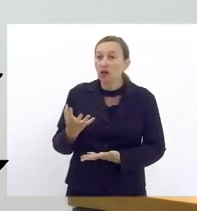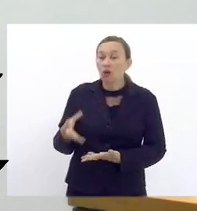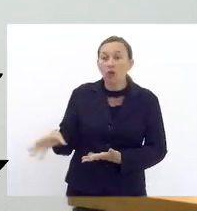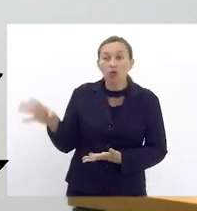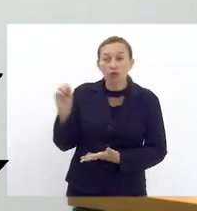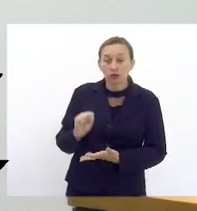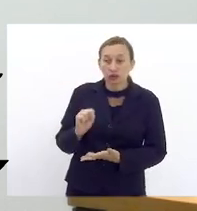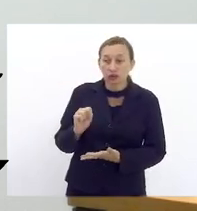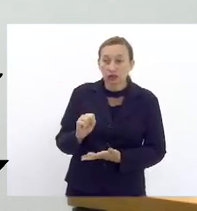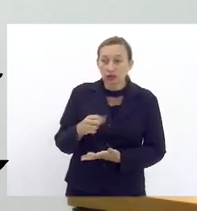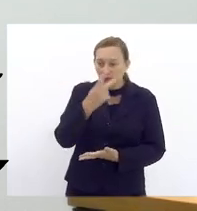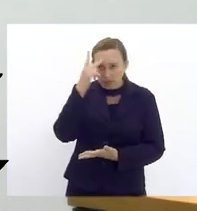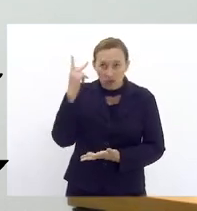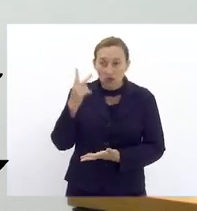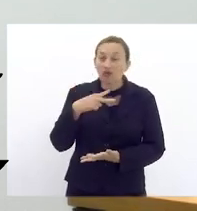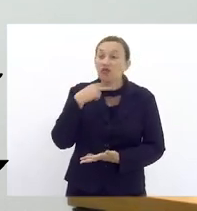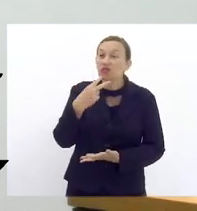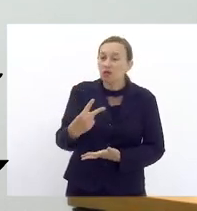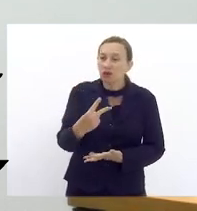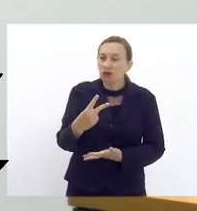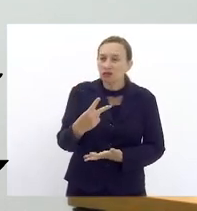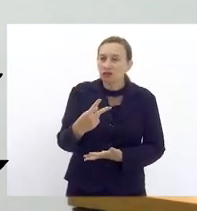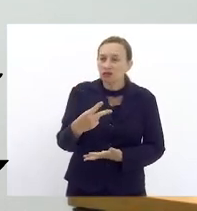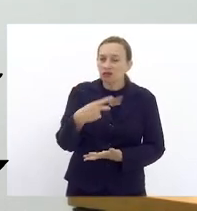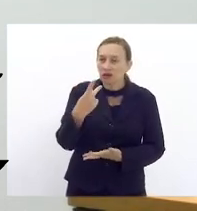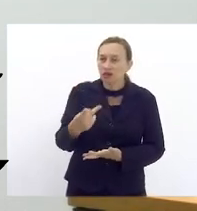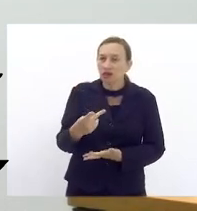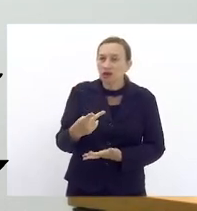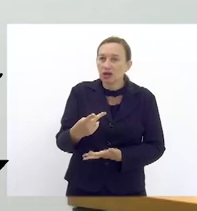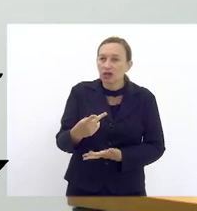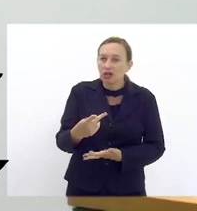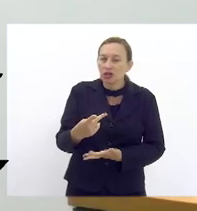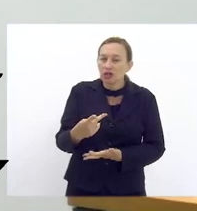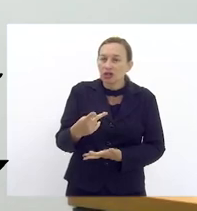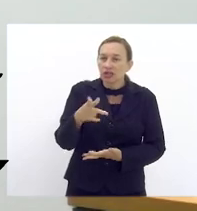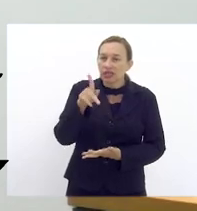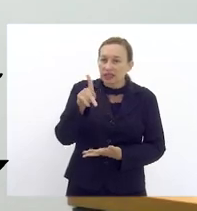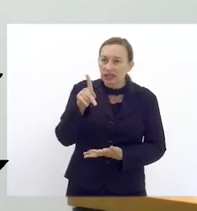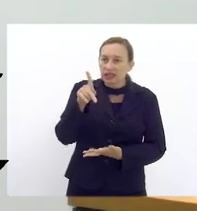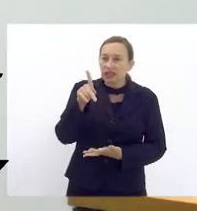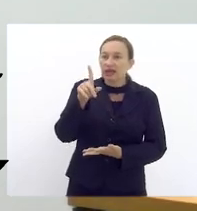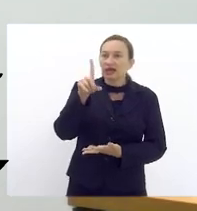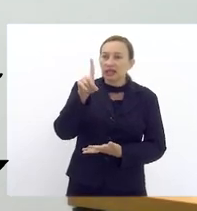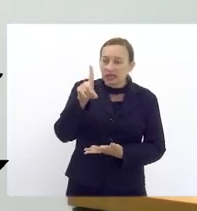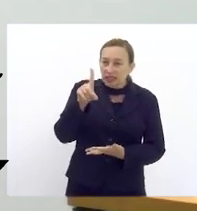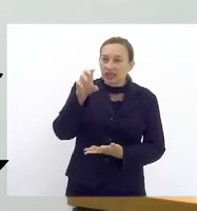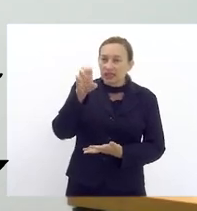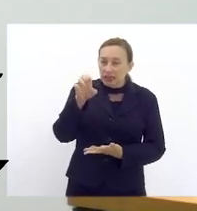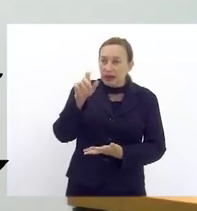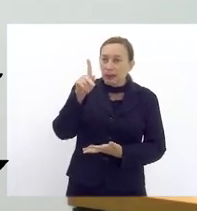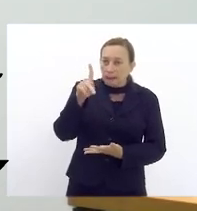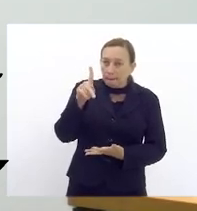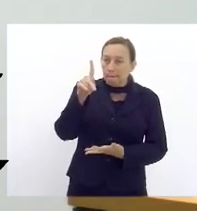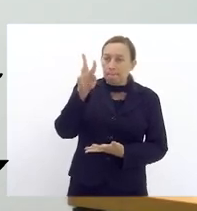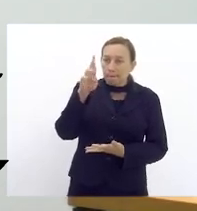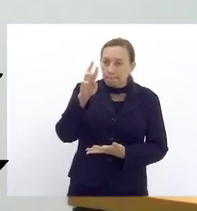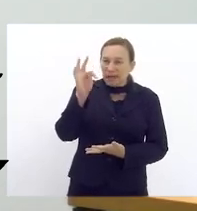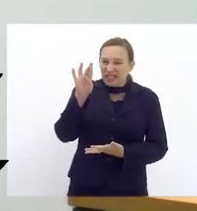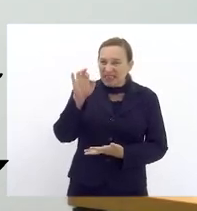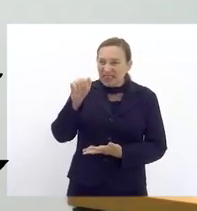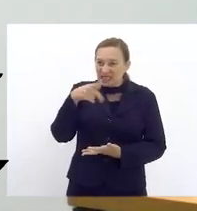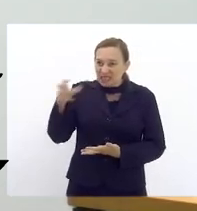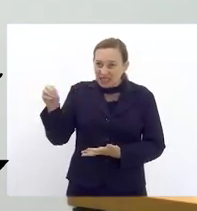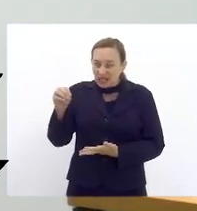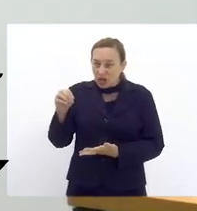alguém levantar a voz e falar que depredação ataque destruir tudo